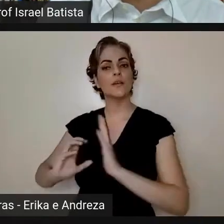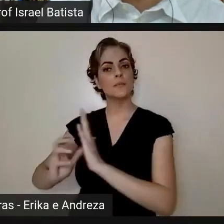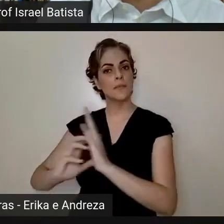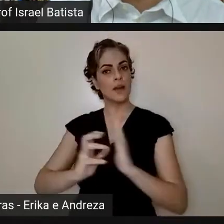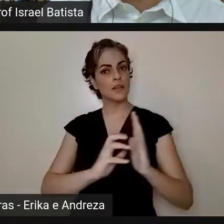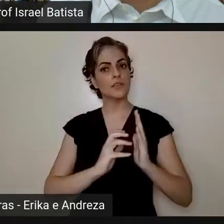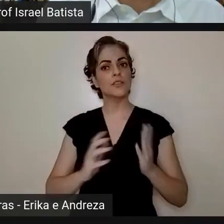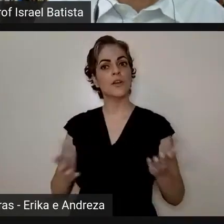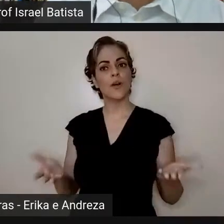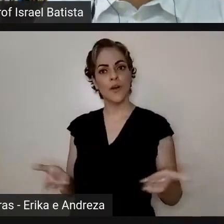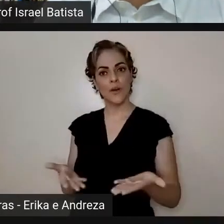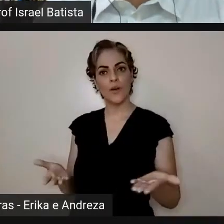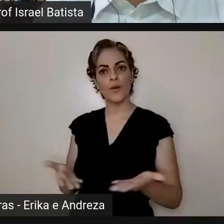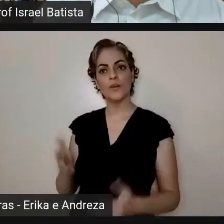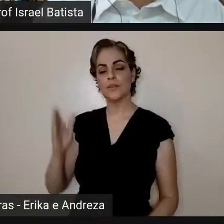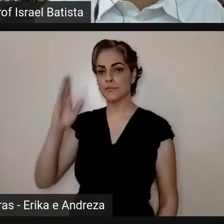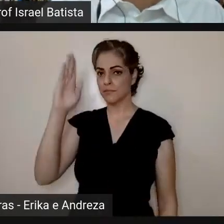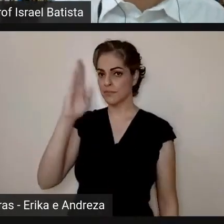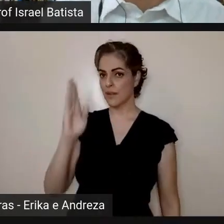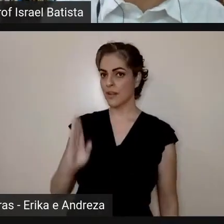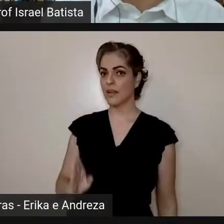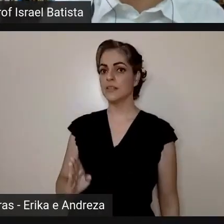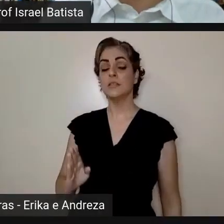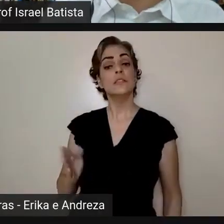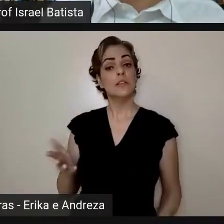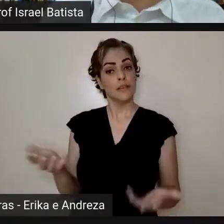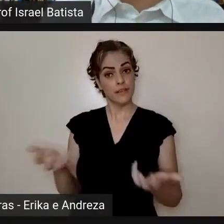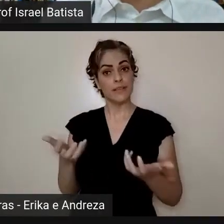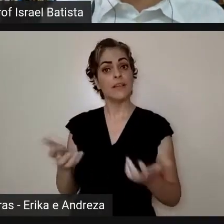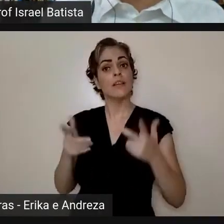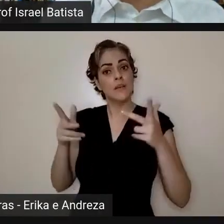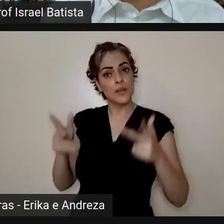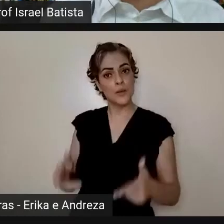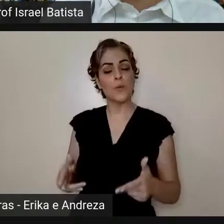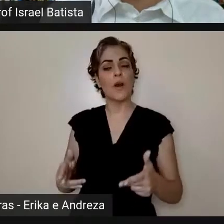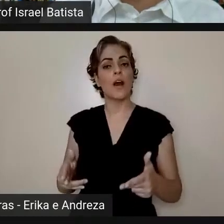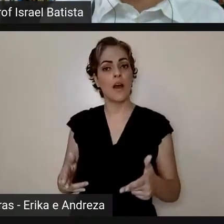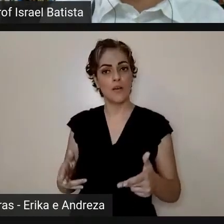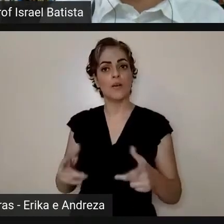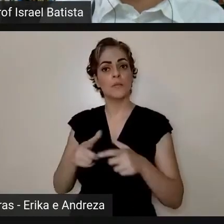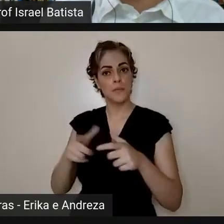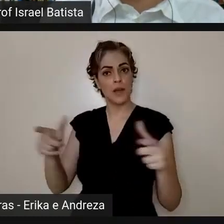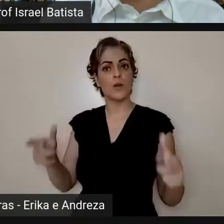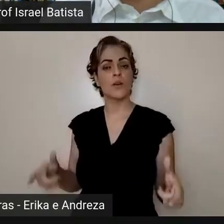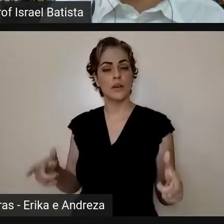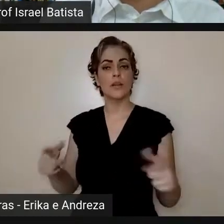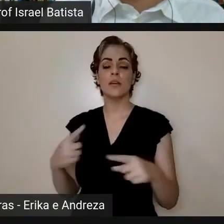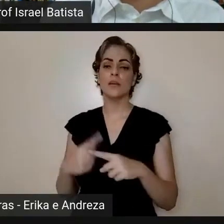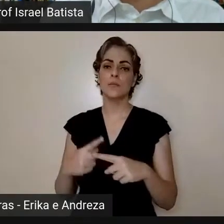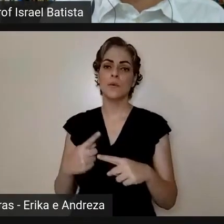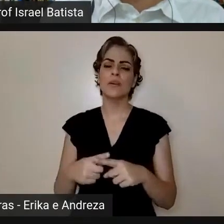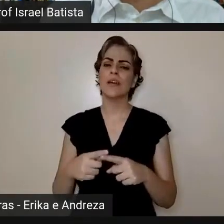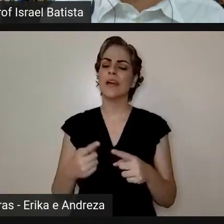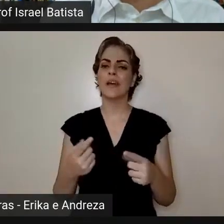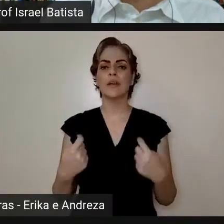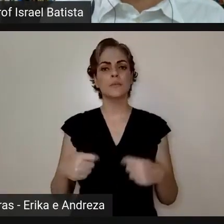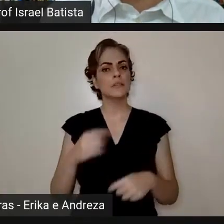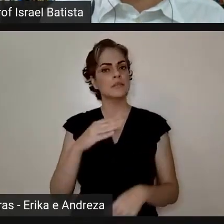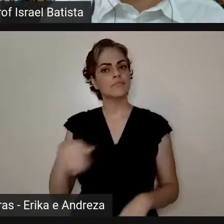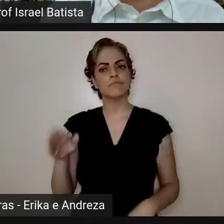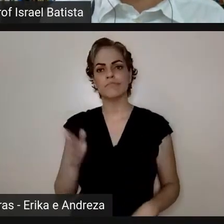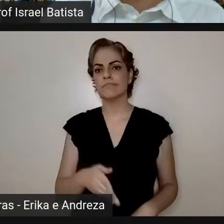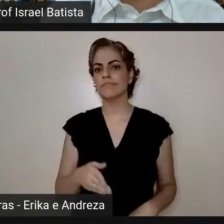quer que seja a prática da administração pública brasileira, justamente para acabar com práticas como rachadinha, como Guardiões do